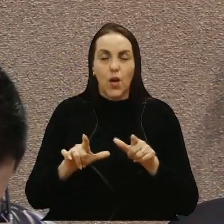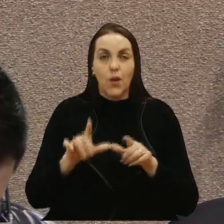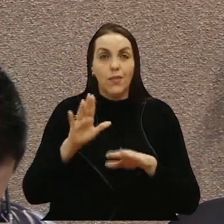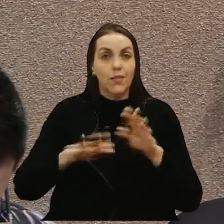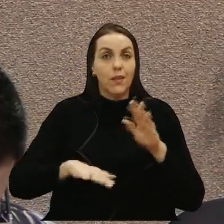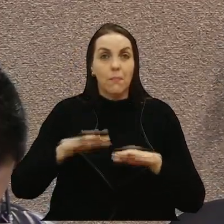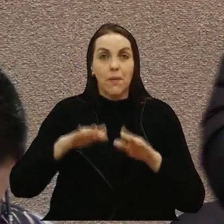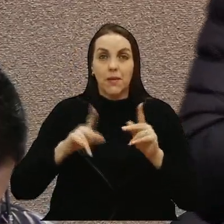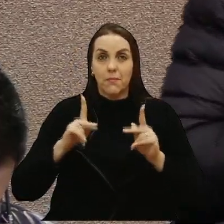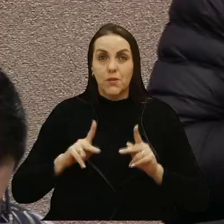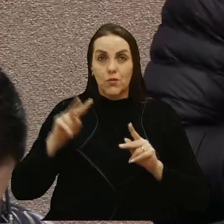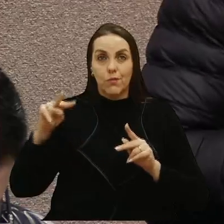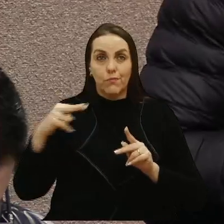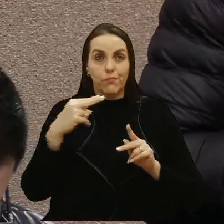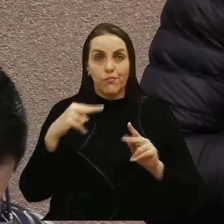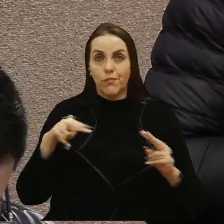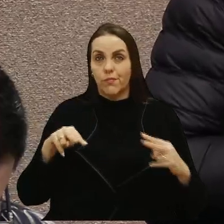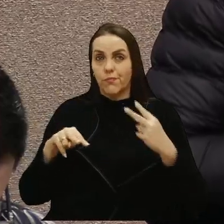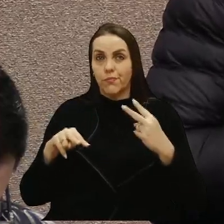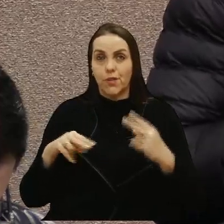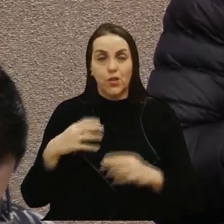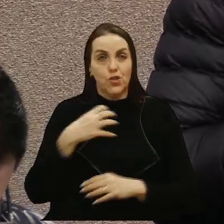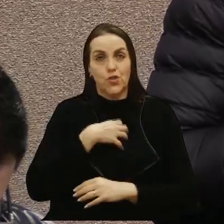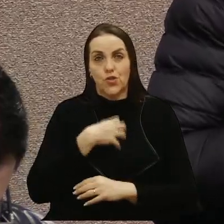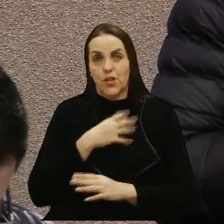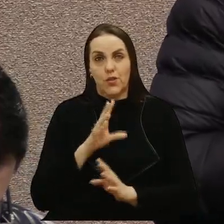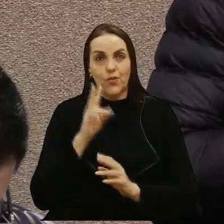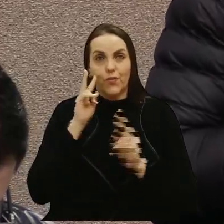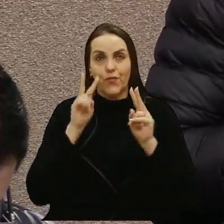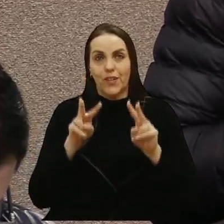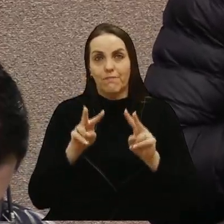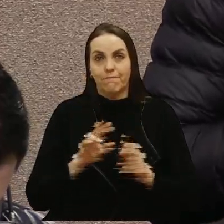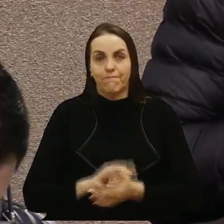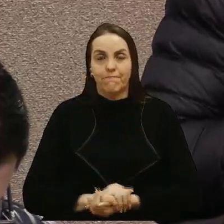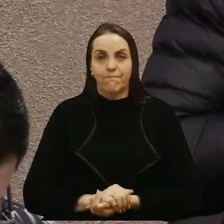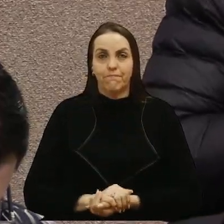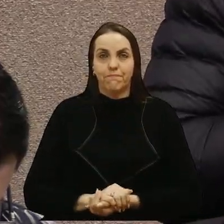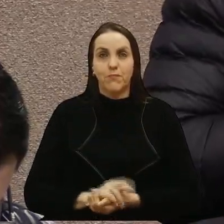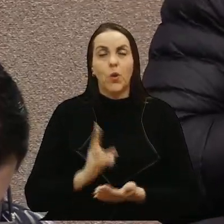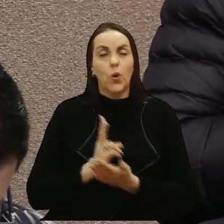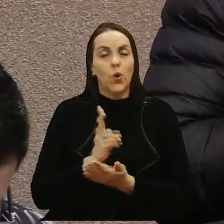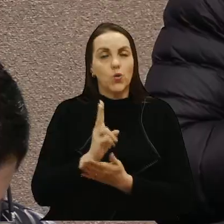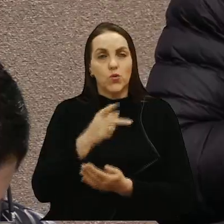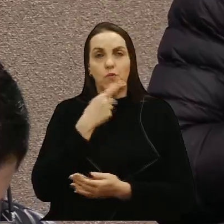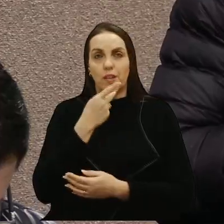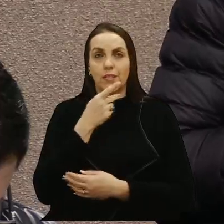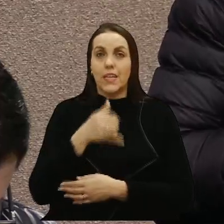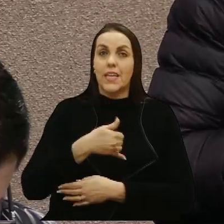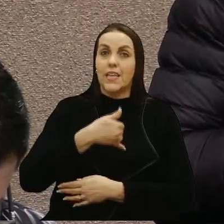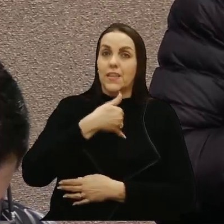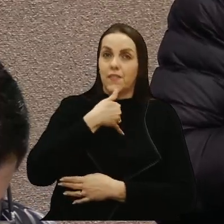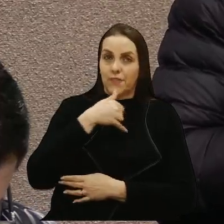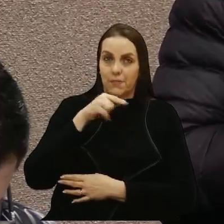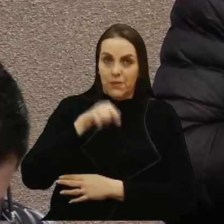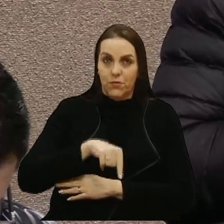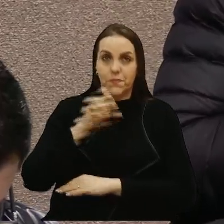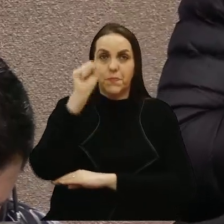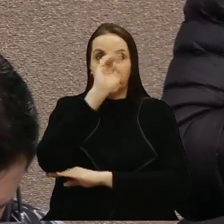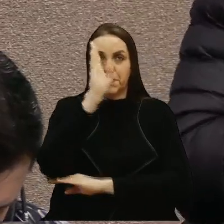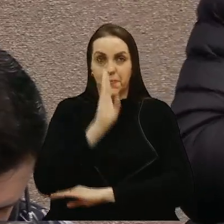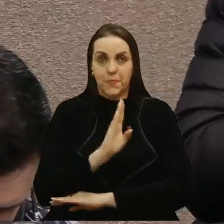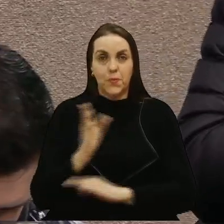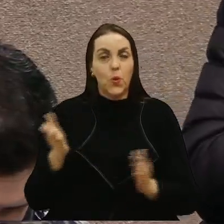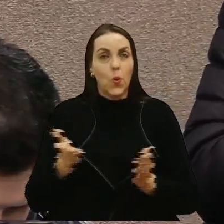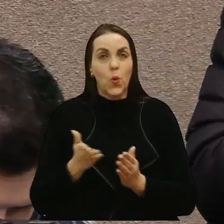olha, enxerga de uma forma. Aqui eu continuo falando que, infelizmente, hoje no Brasil, não é